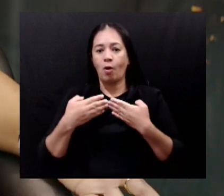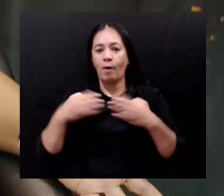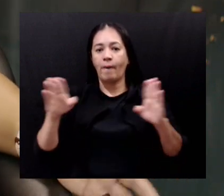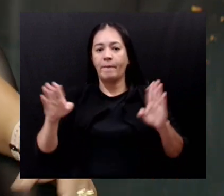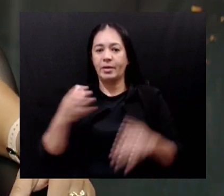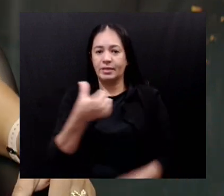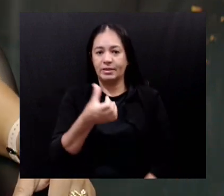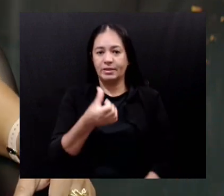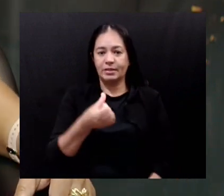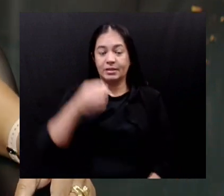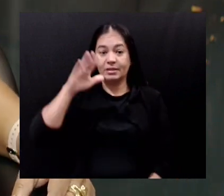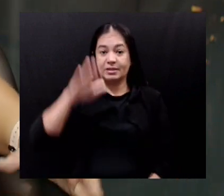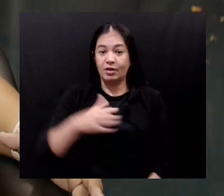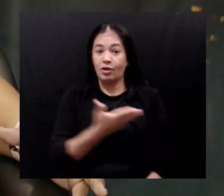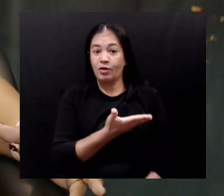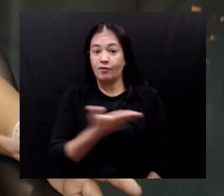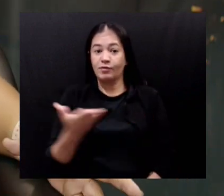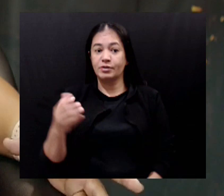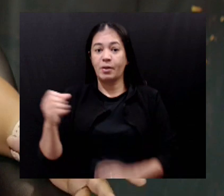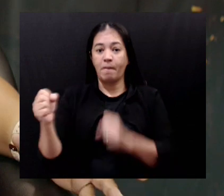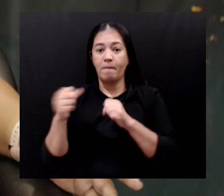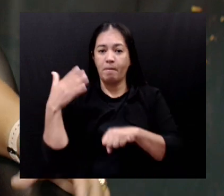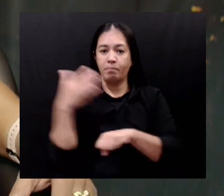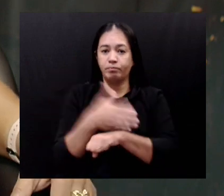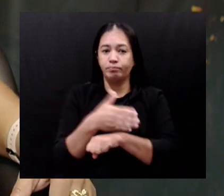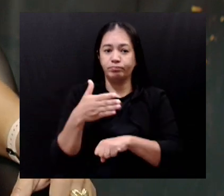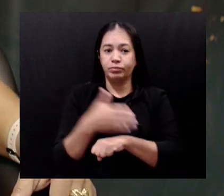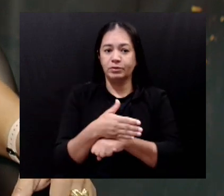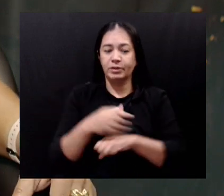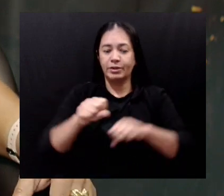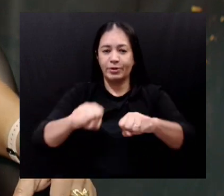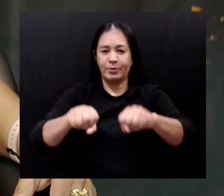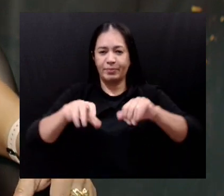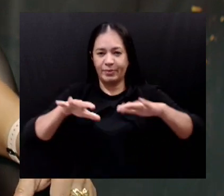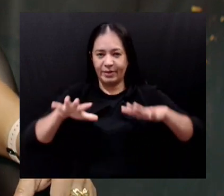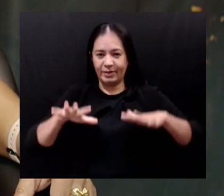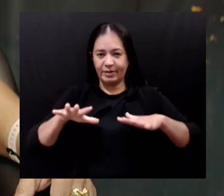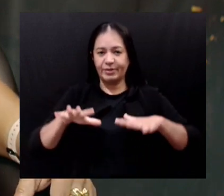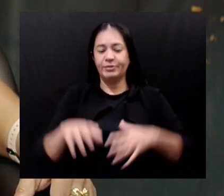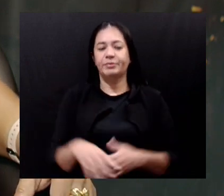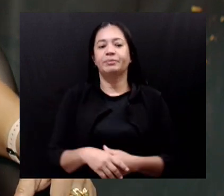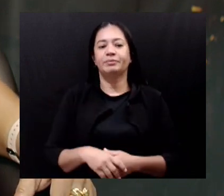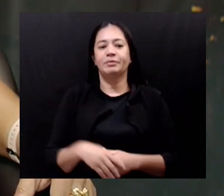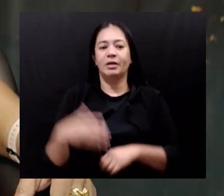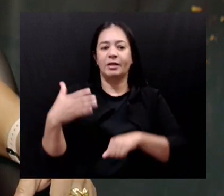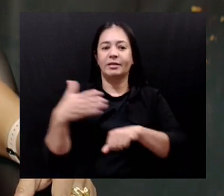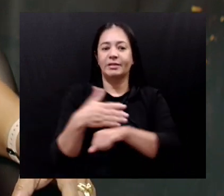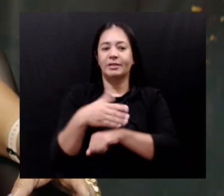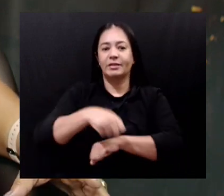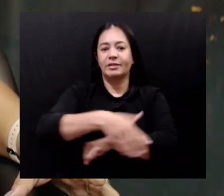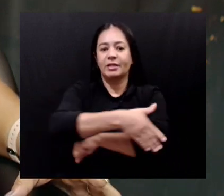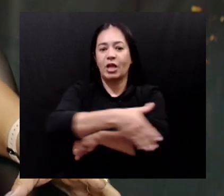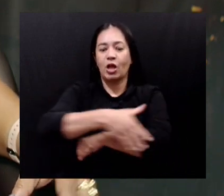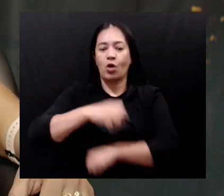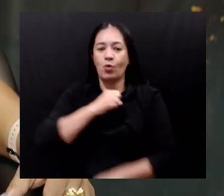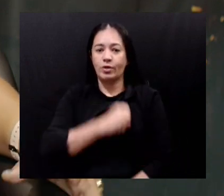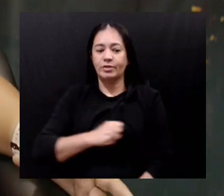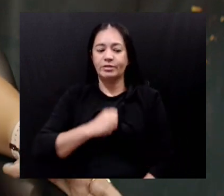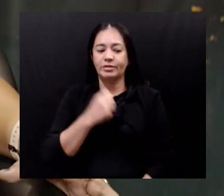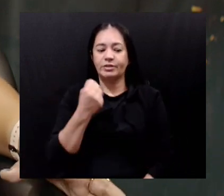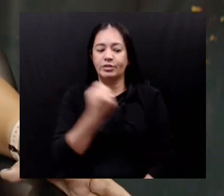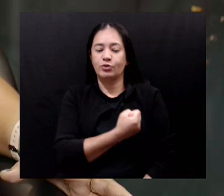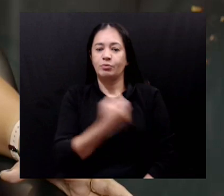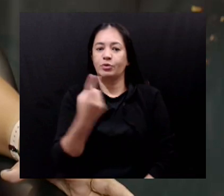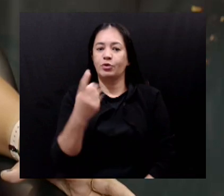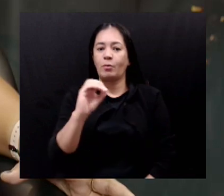pode participar no plenário do Legislativo, com entrada pela Avenida da Saudade 1004, bairro Ponte Preta, e